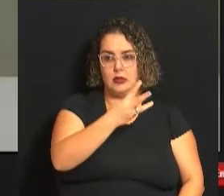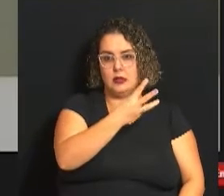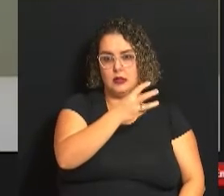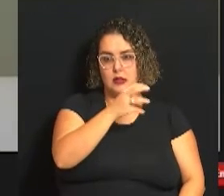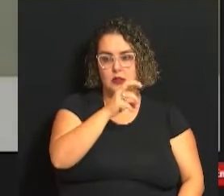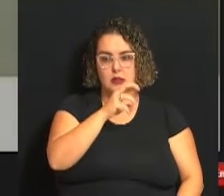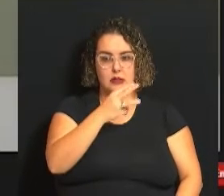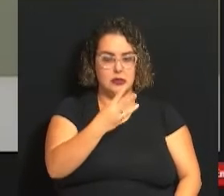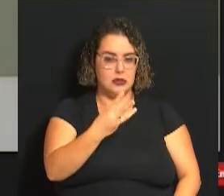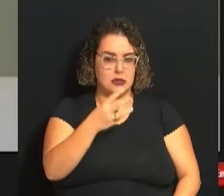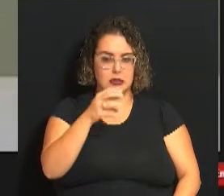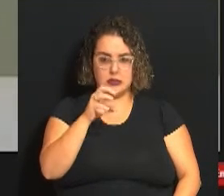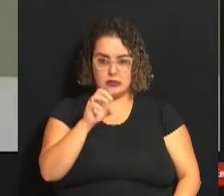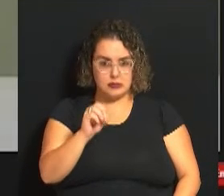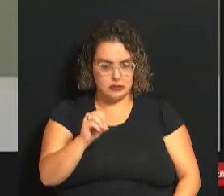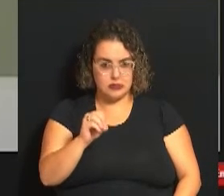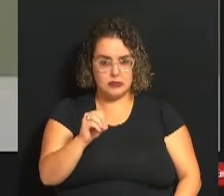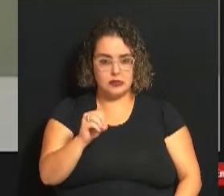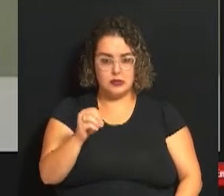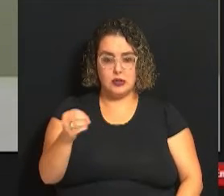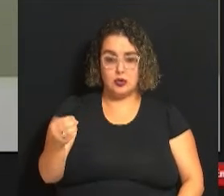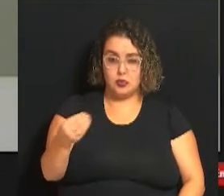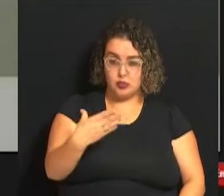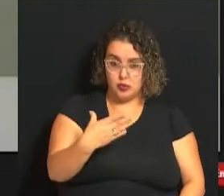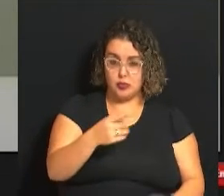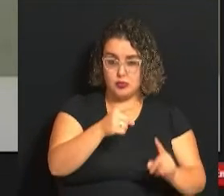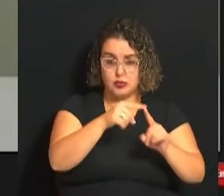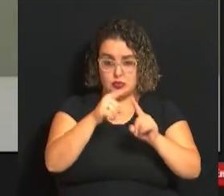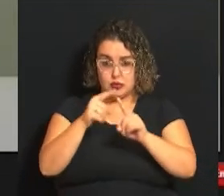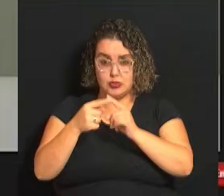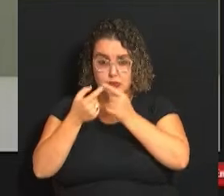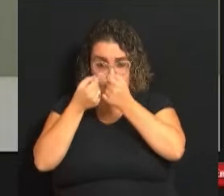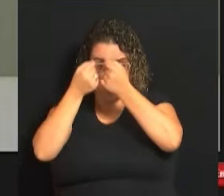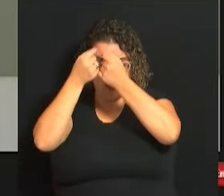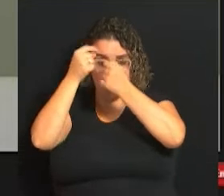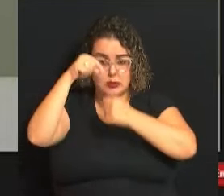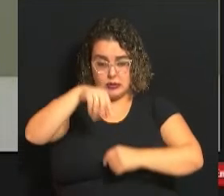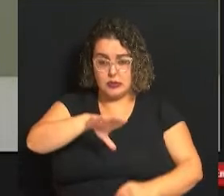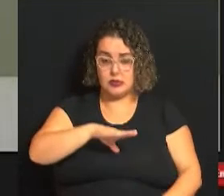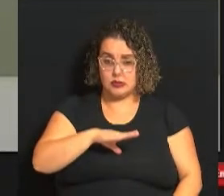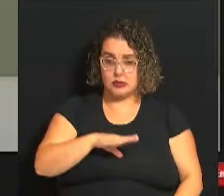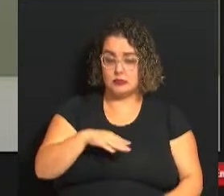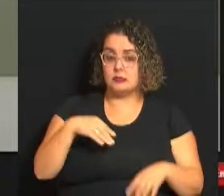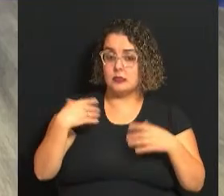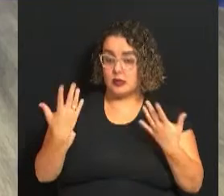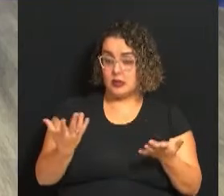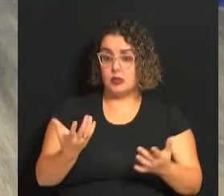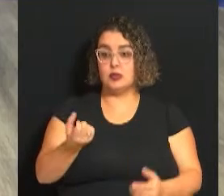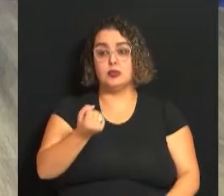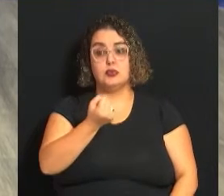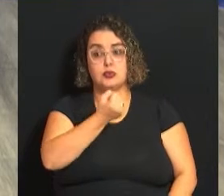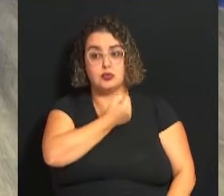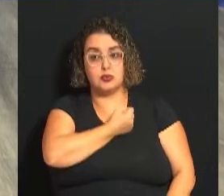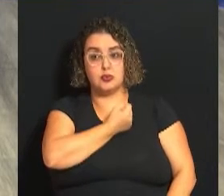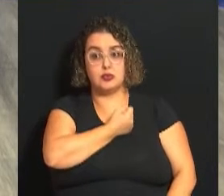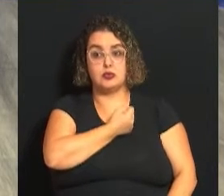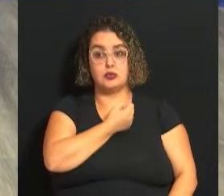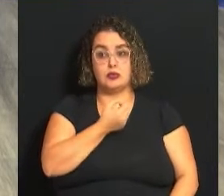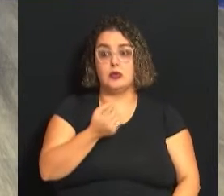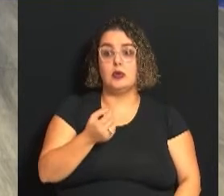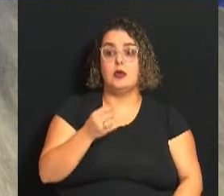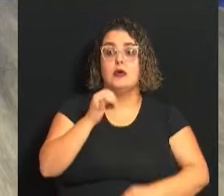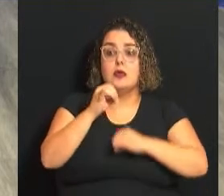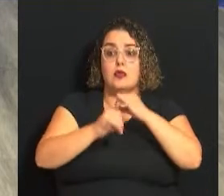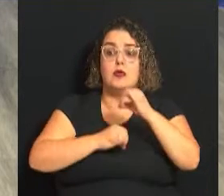330 casos novos por ano aqui na nossa cidade. Pegando aí os números que o senhor deu, olhando na